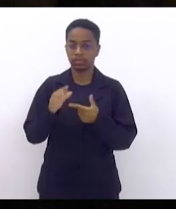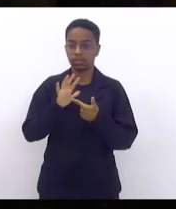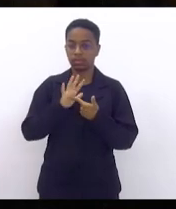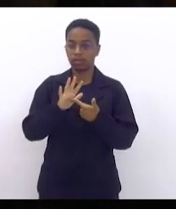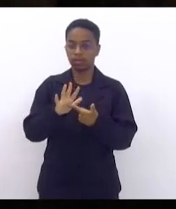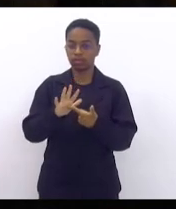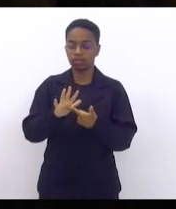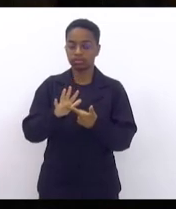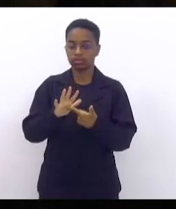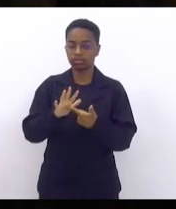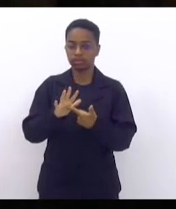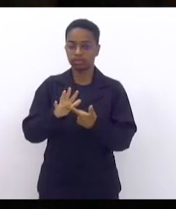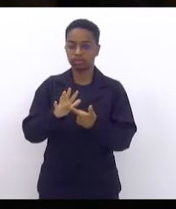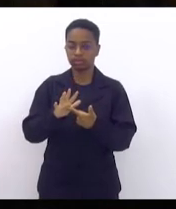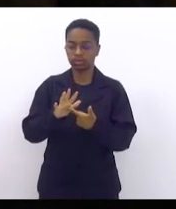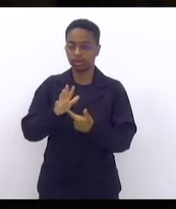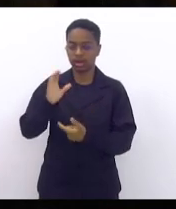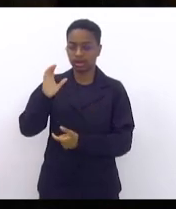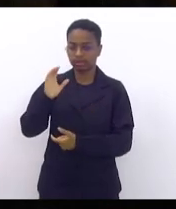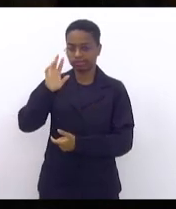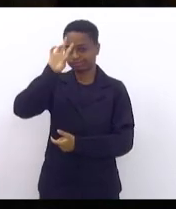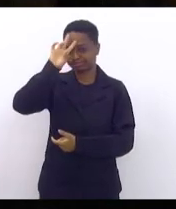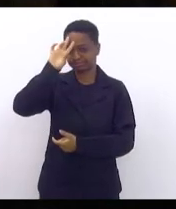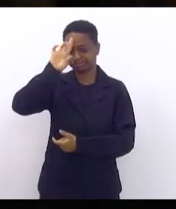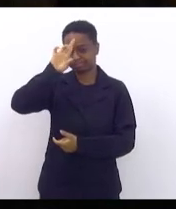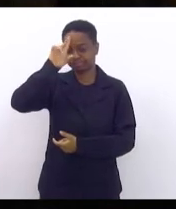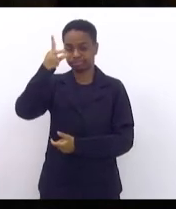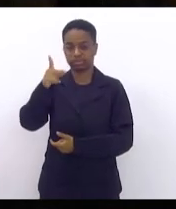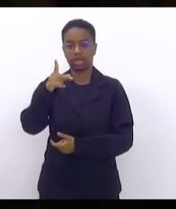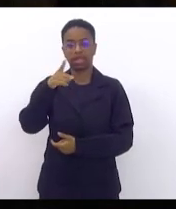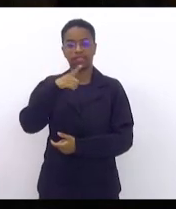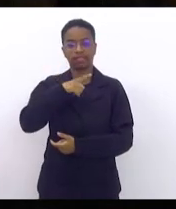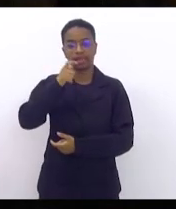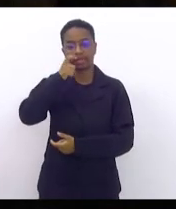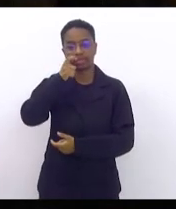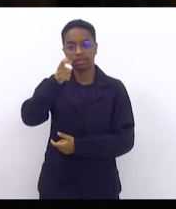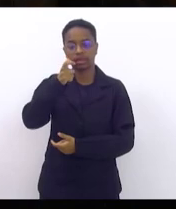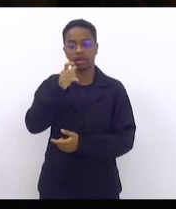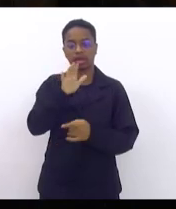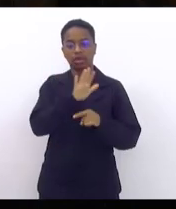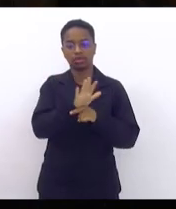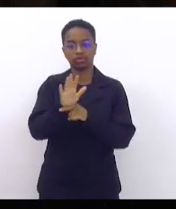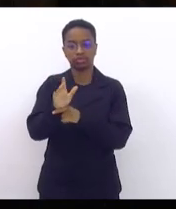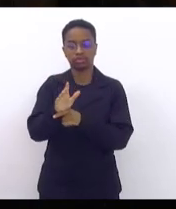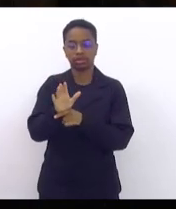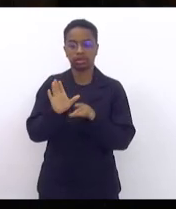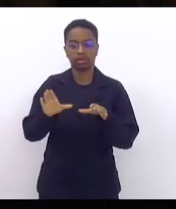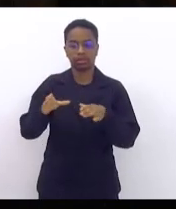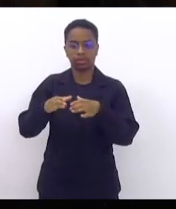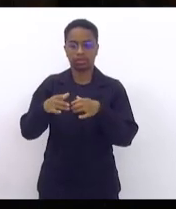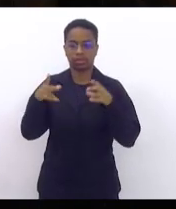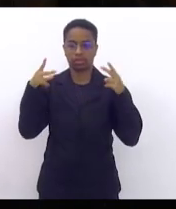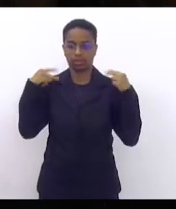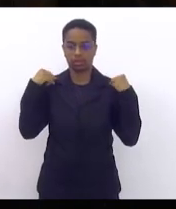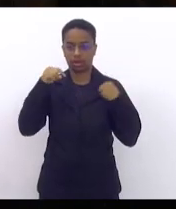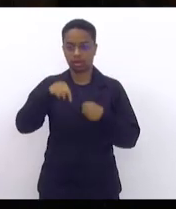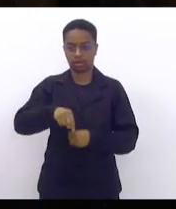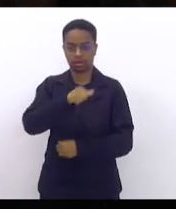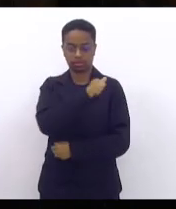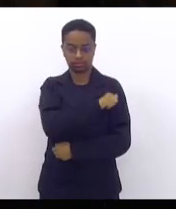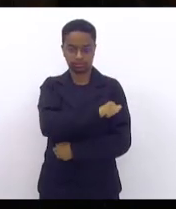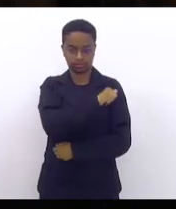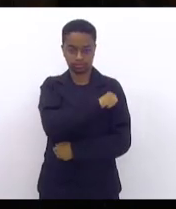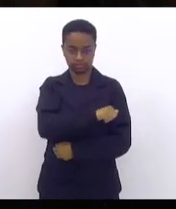que teria interesse em ajudar os senhores motoristas do Estado do Rio de